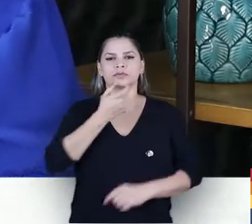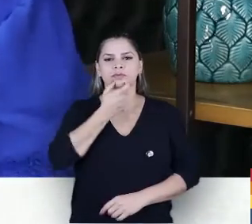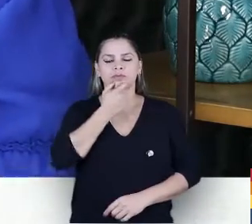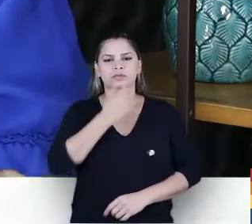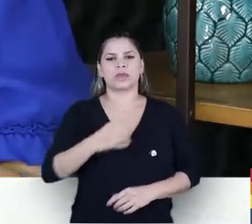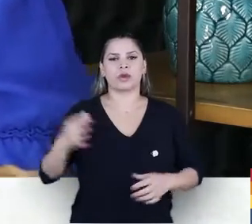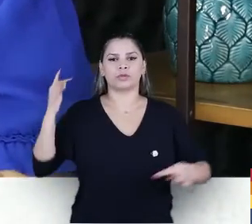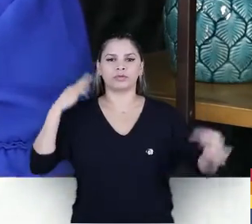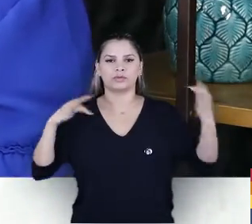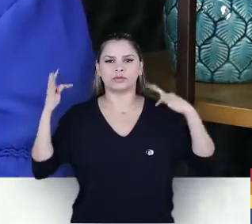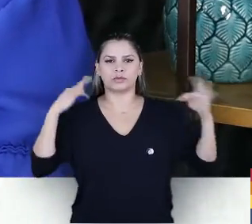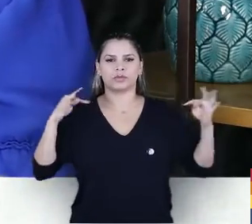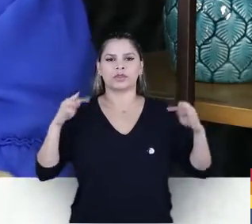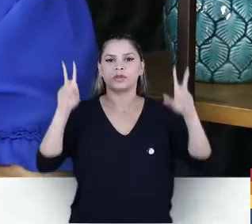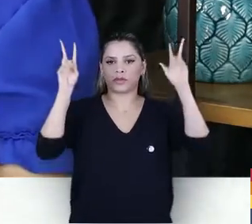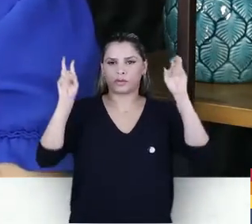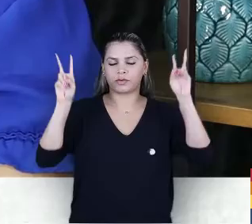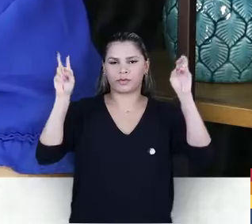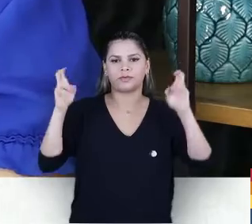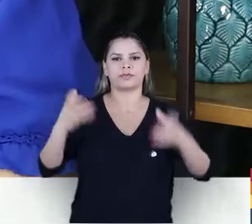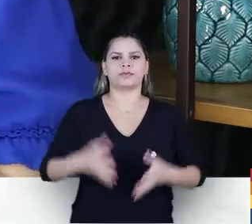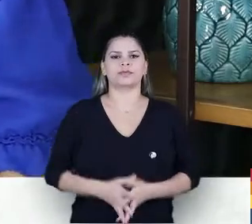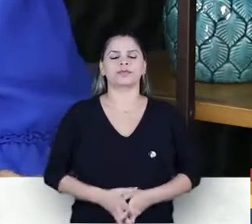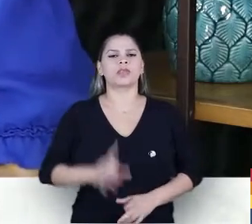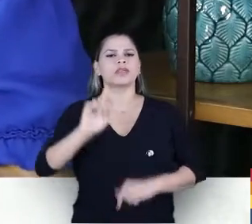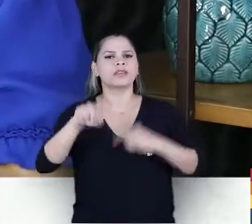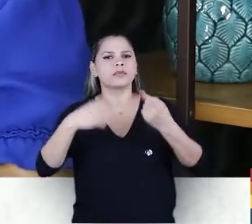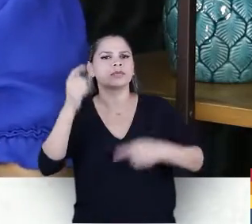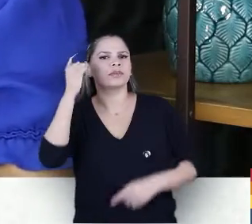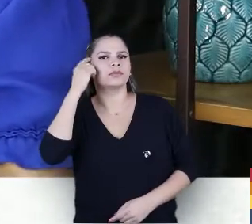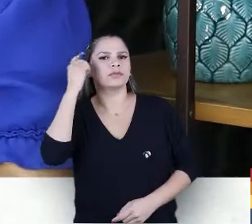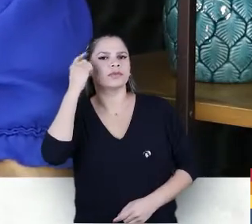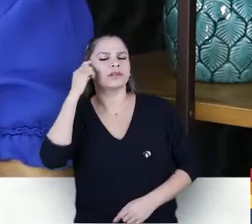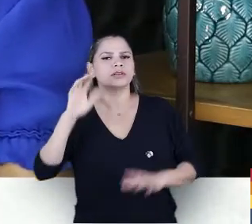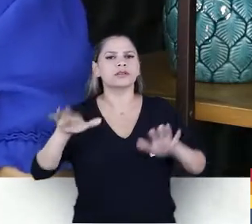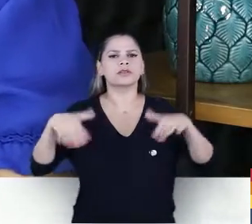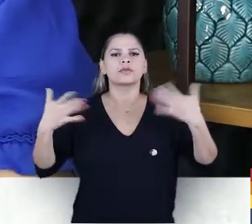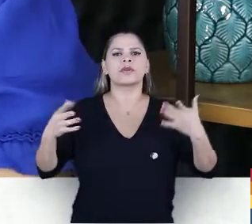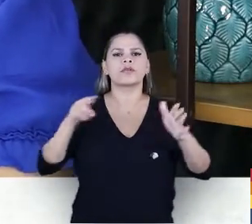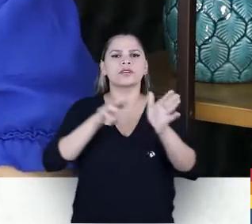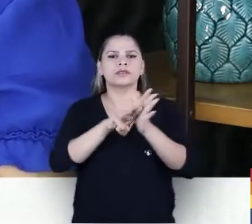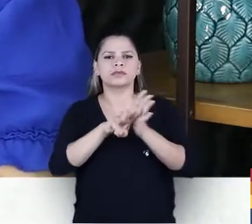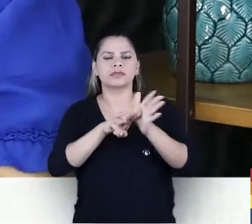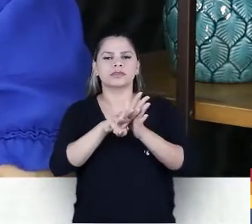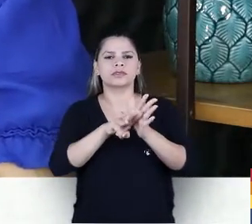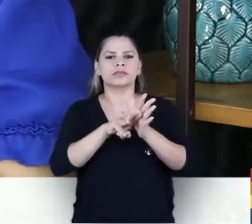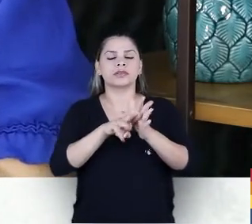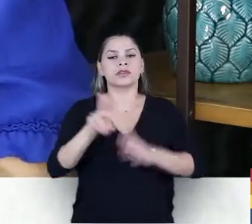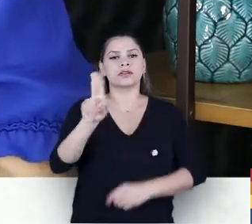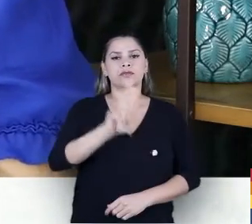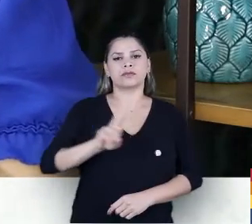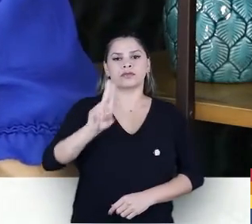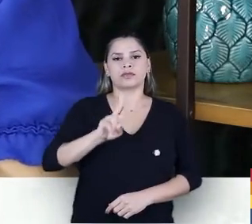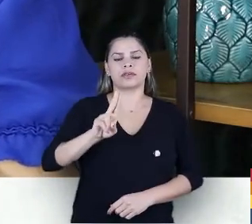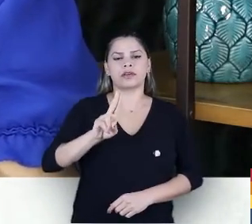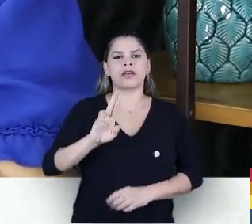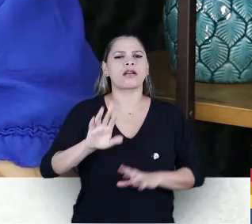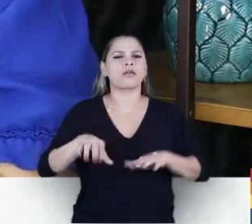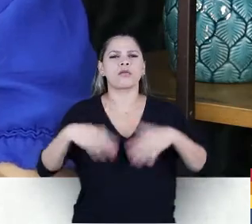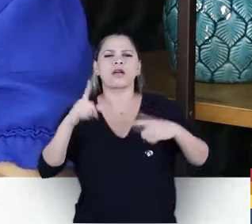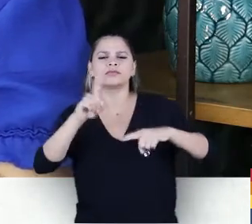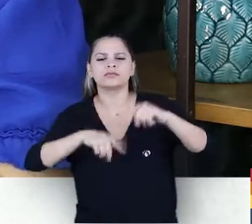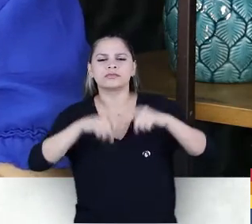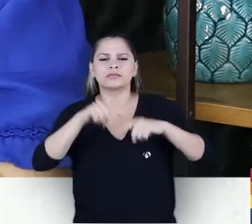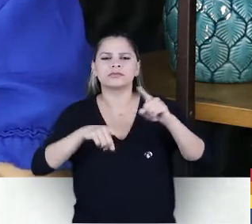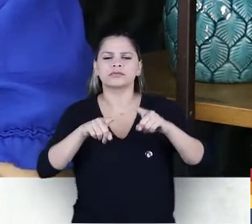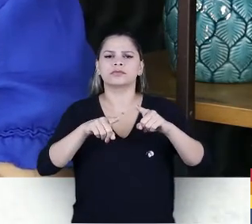ferramentas que eu vou demandar para os meus alunos desenvolverem, os meus estudantes desenvolverem